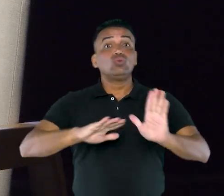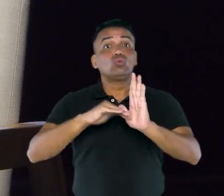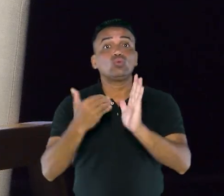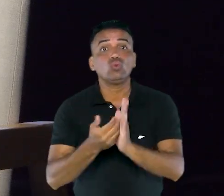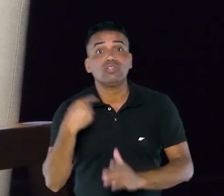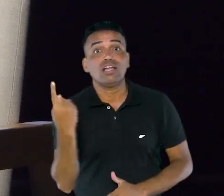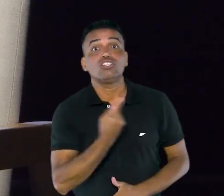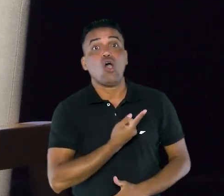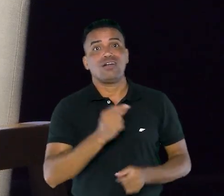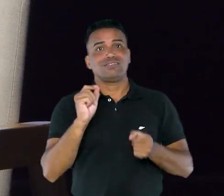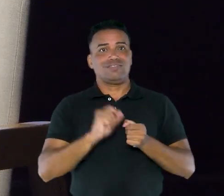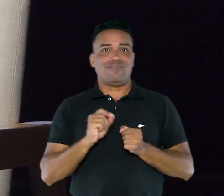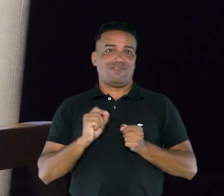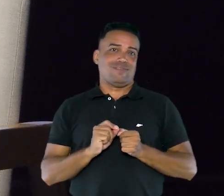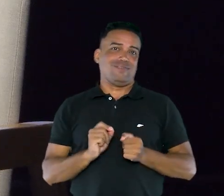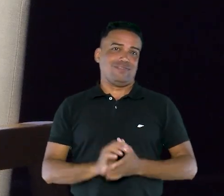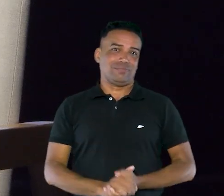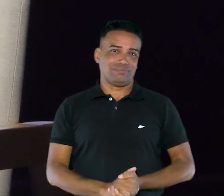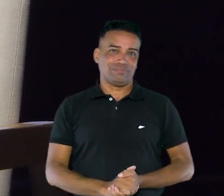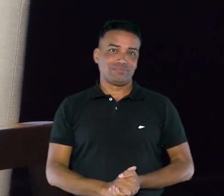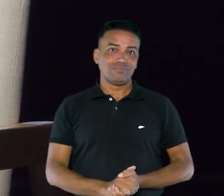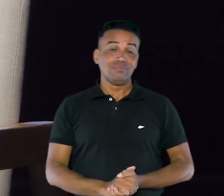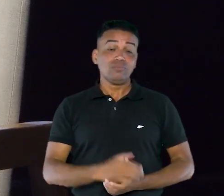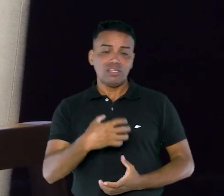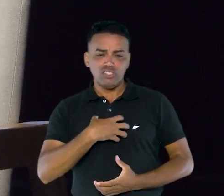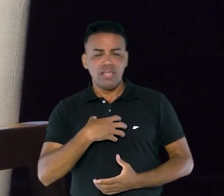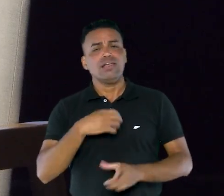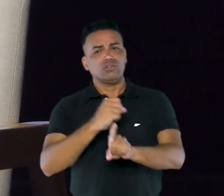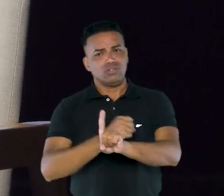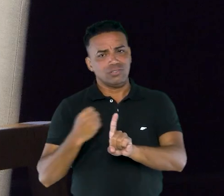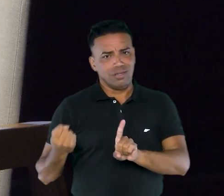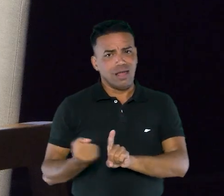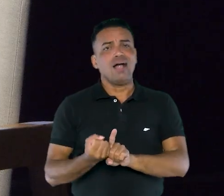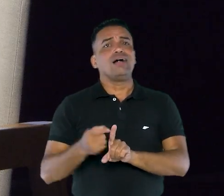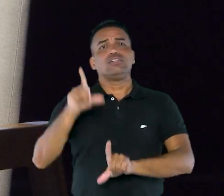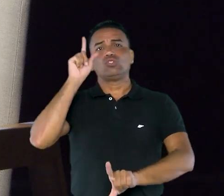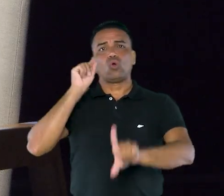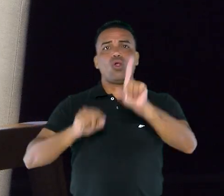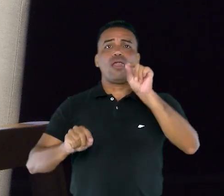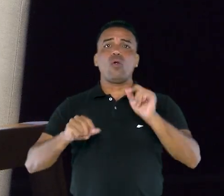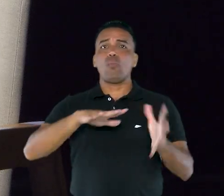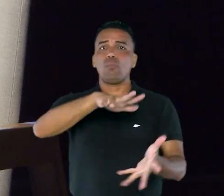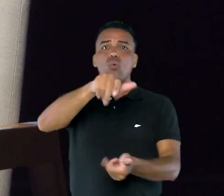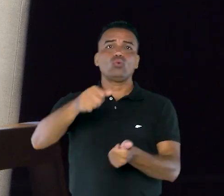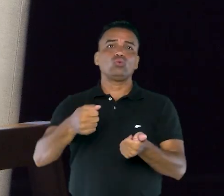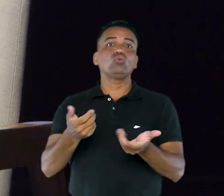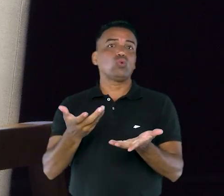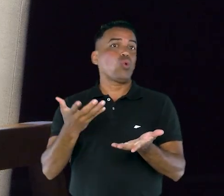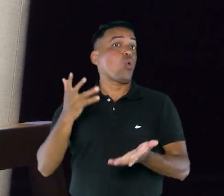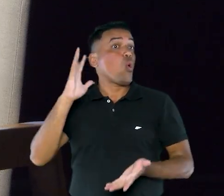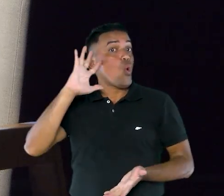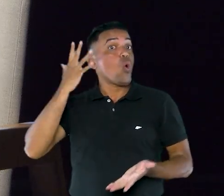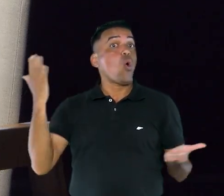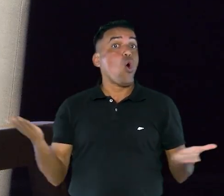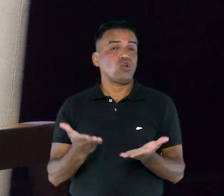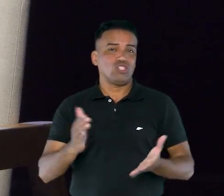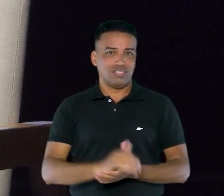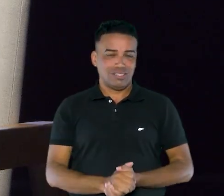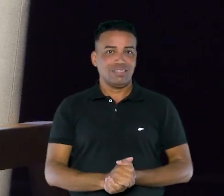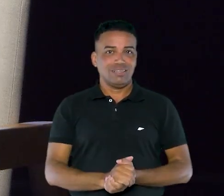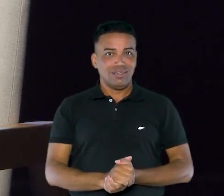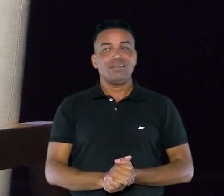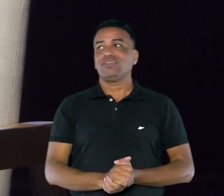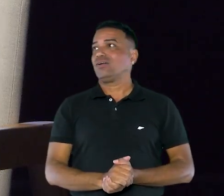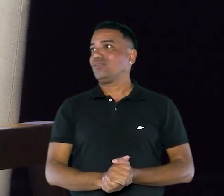que a gente faz. É as formas que a nossa sociedade escolheu de estar no mundo, que vão desabar continuamente